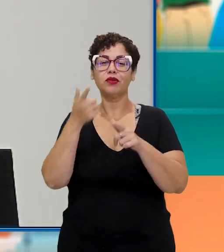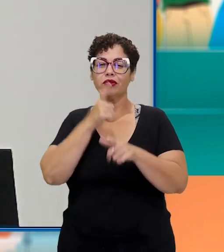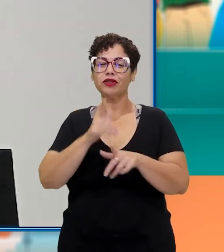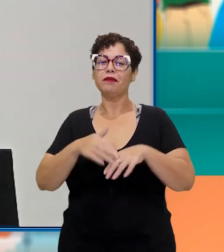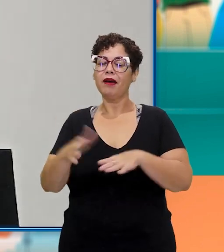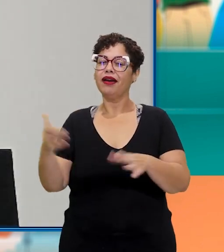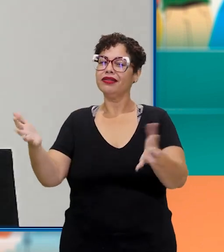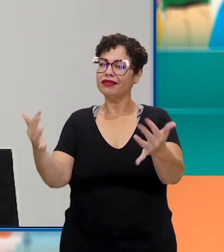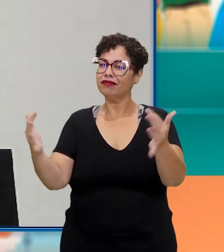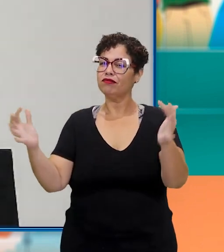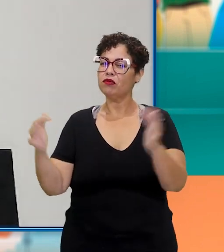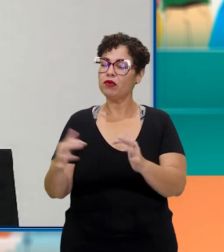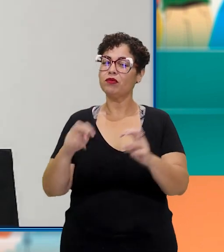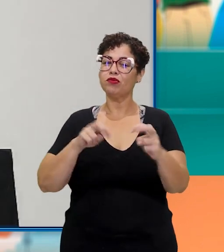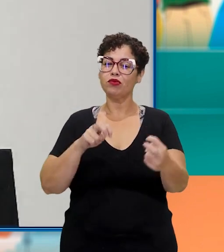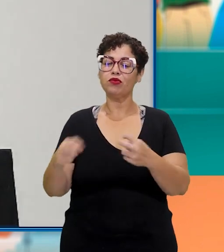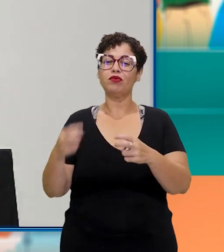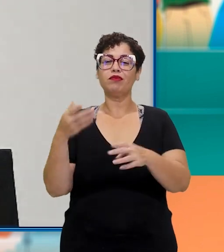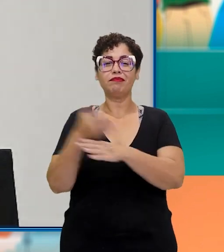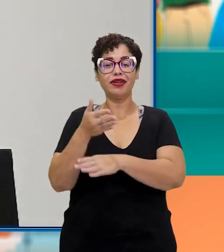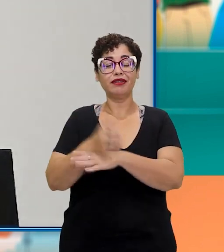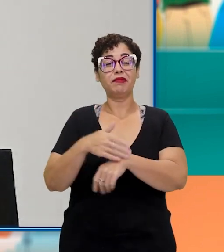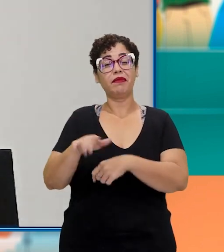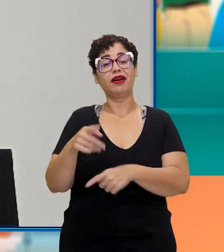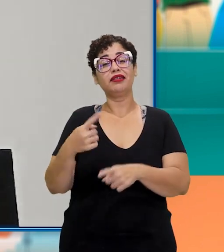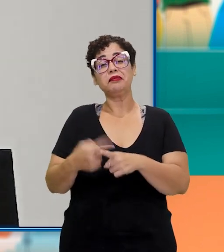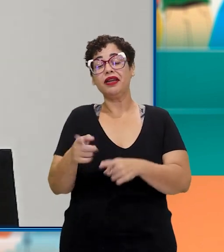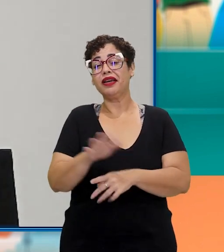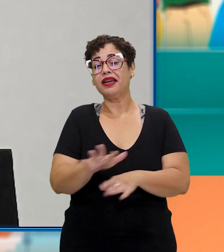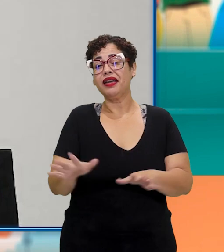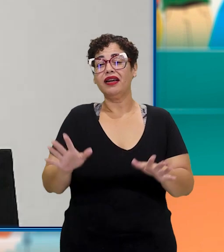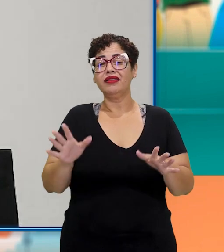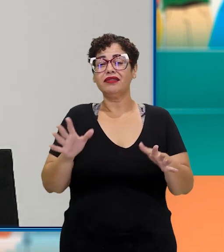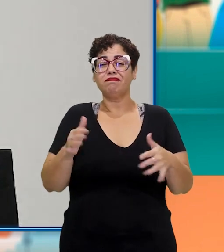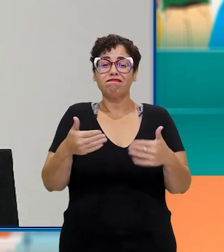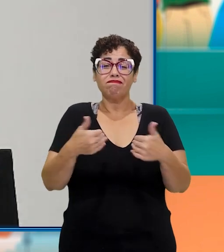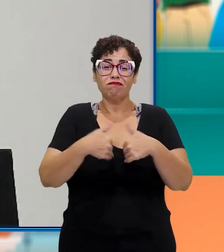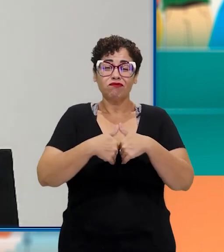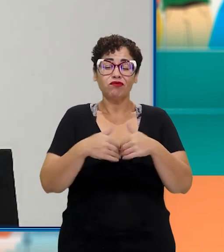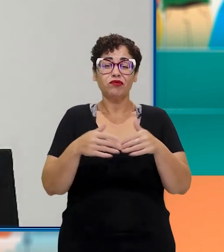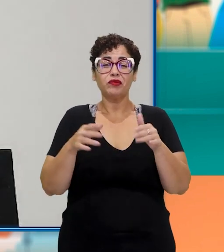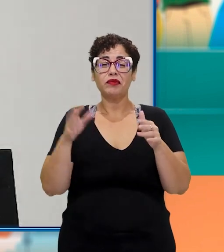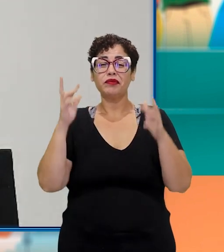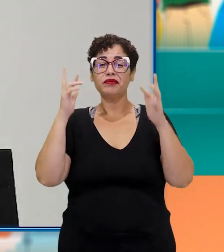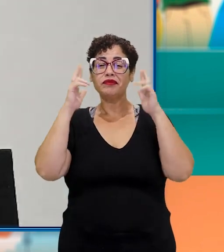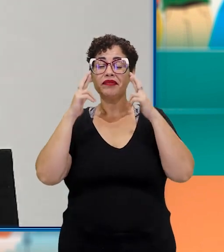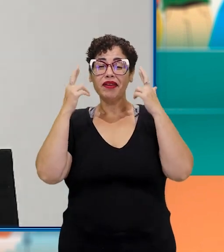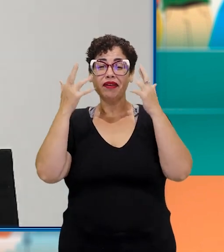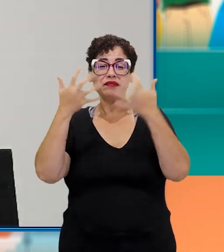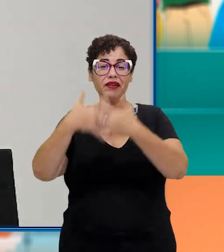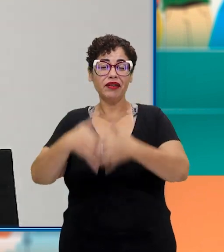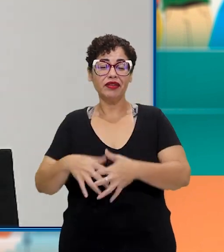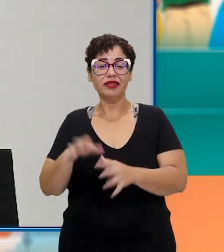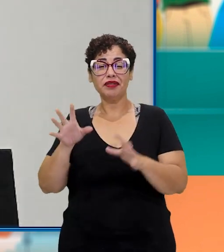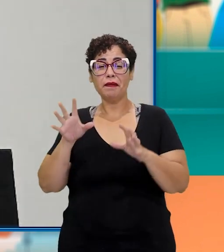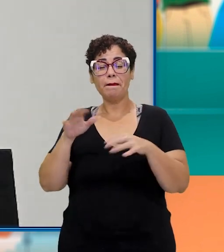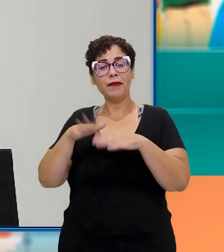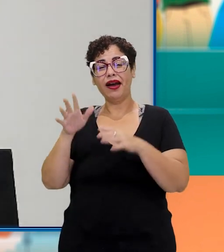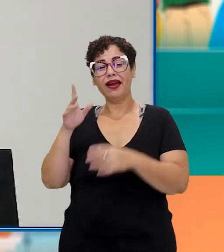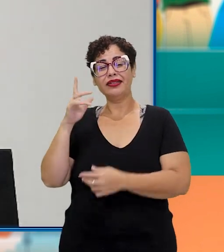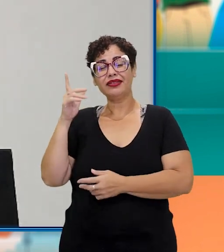fazer com que esses alunos sejam mais participativos, porque são crianças mais profundas em suas reflexões, em